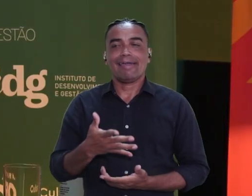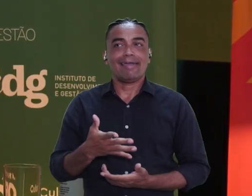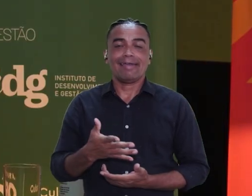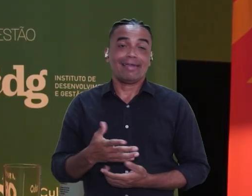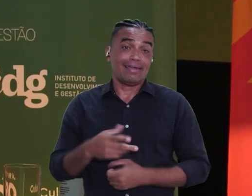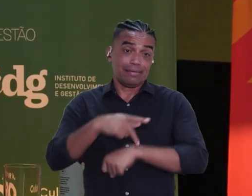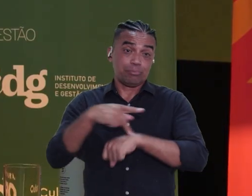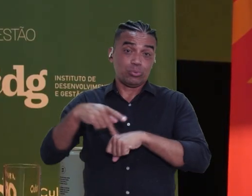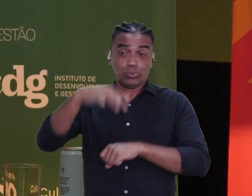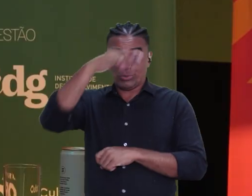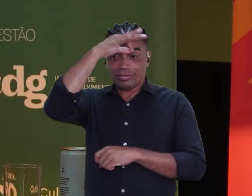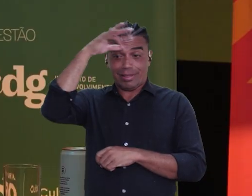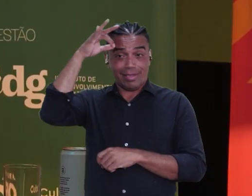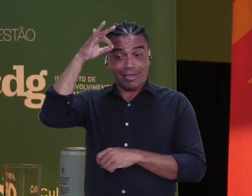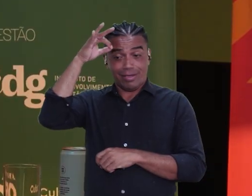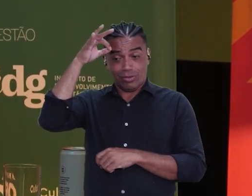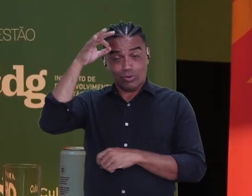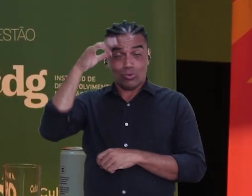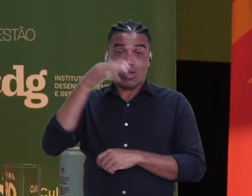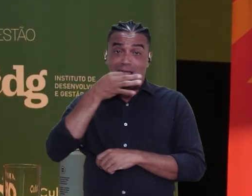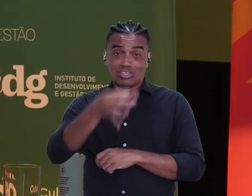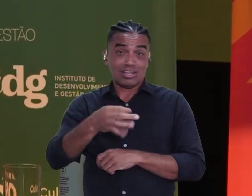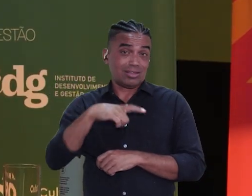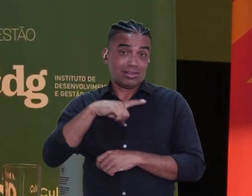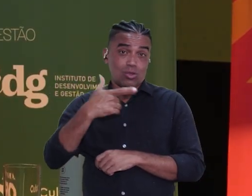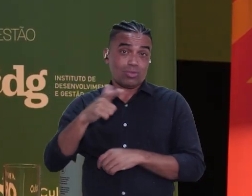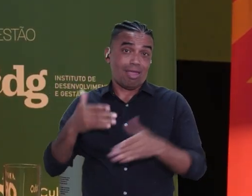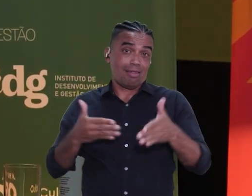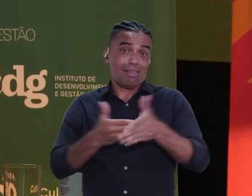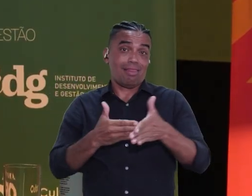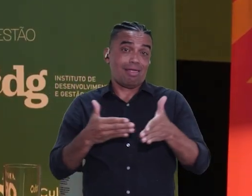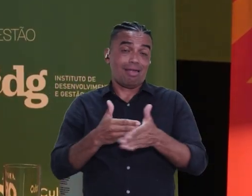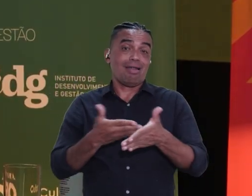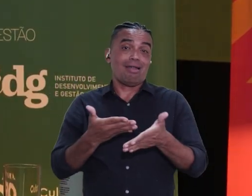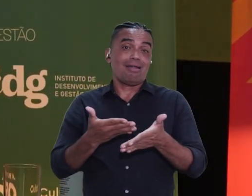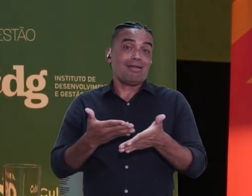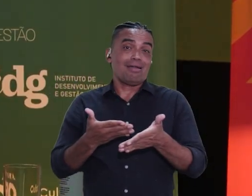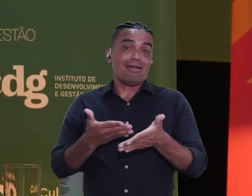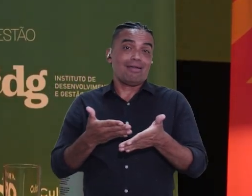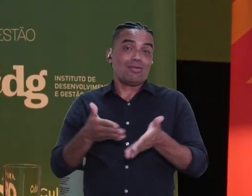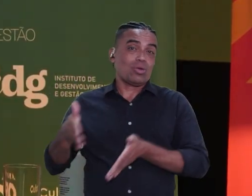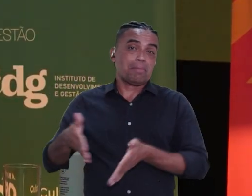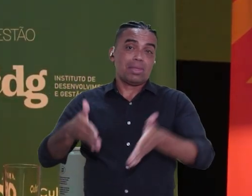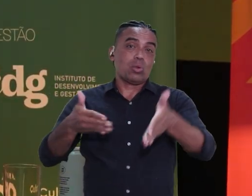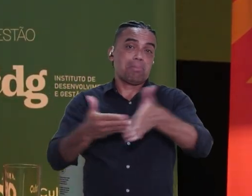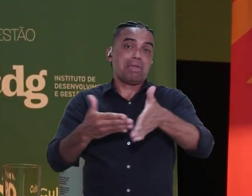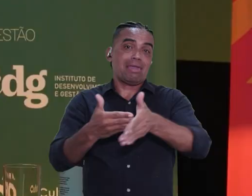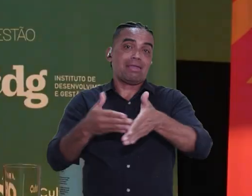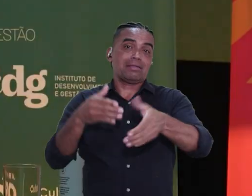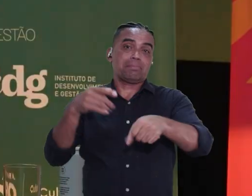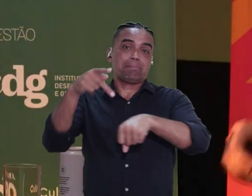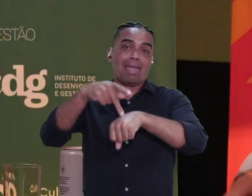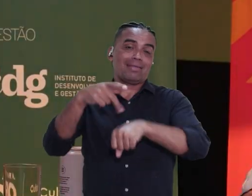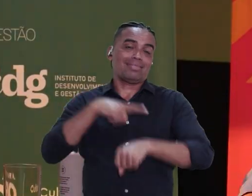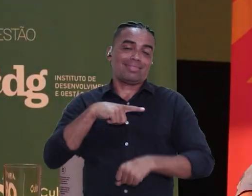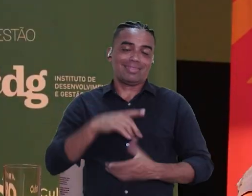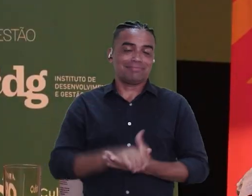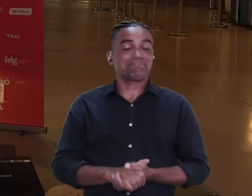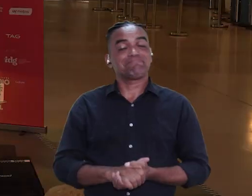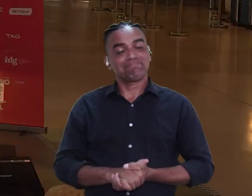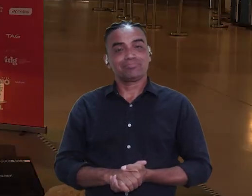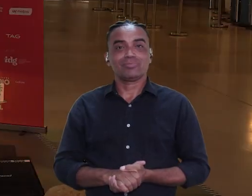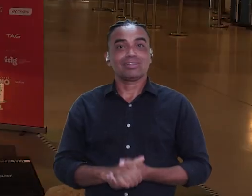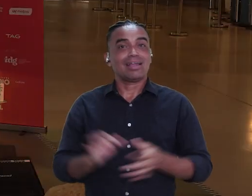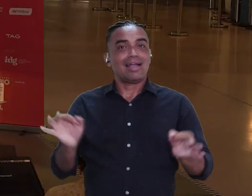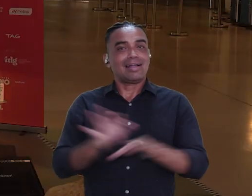Ingenuidade a gente achar que não vai ter uma pedra, alguma opacidade no meio do caminho, né? Claro.